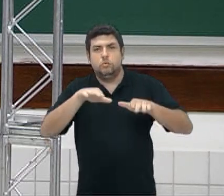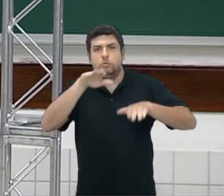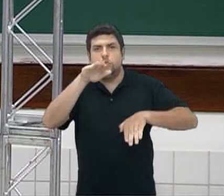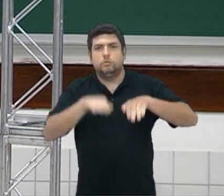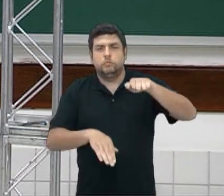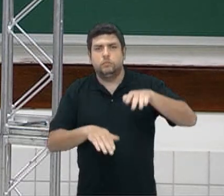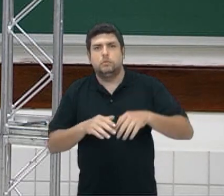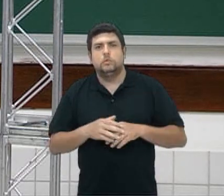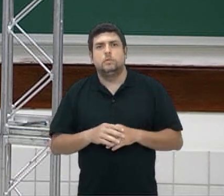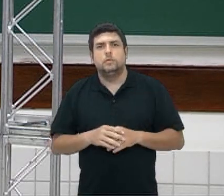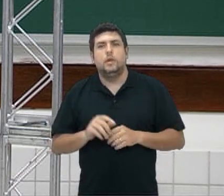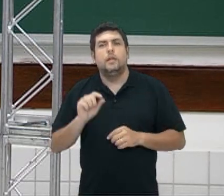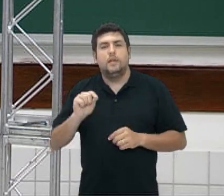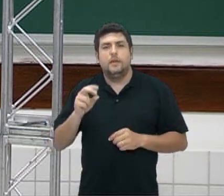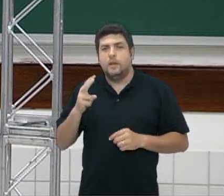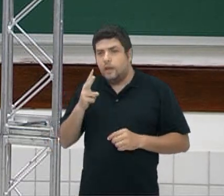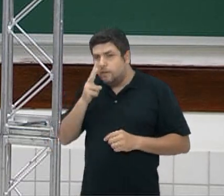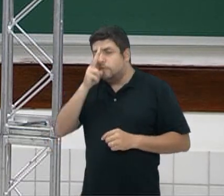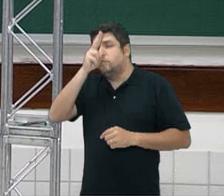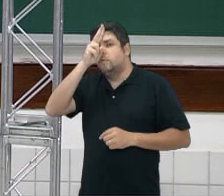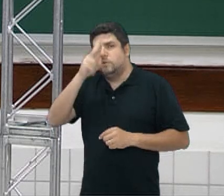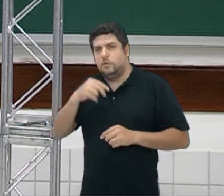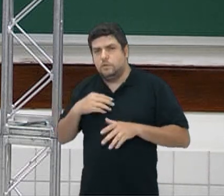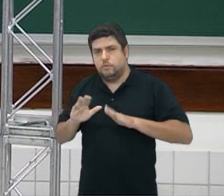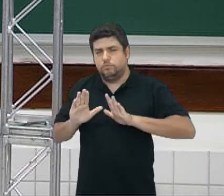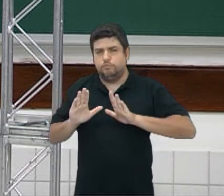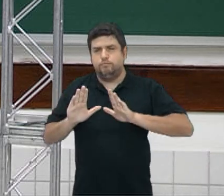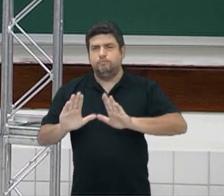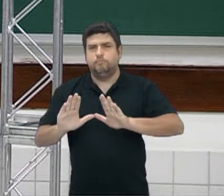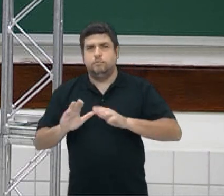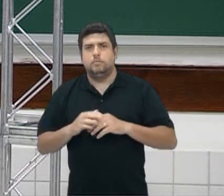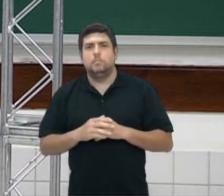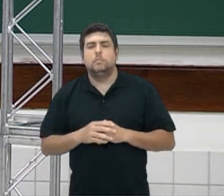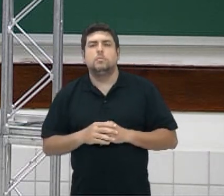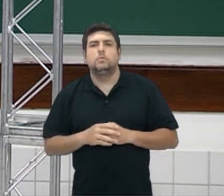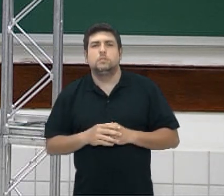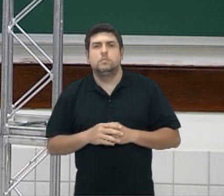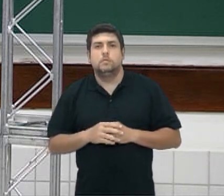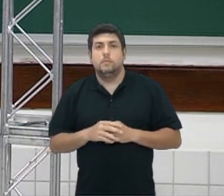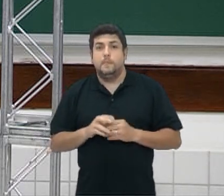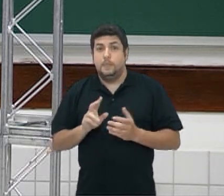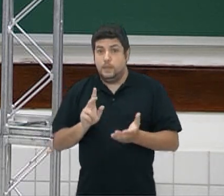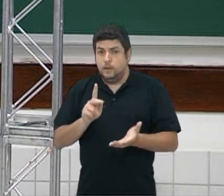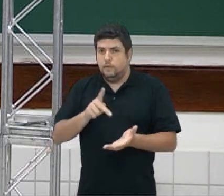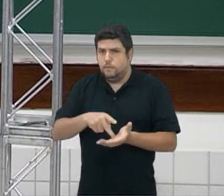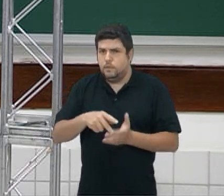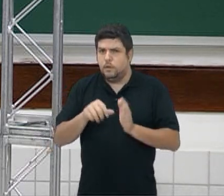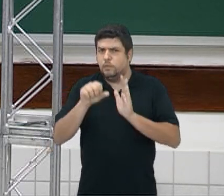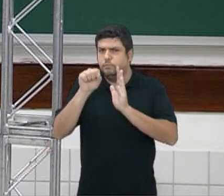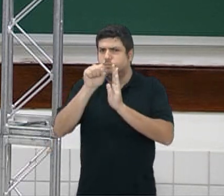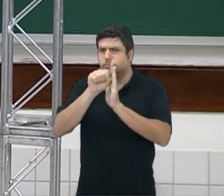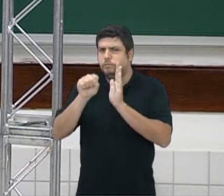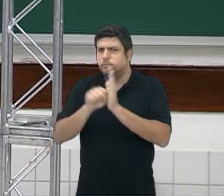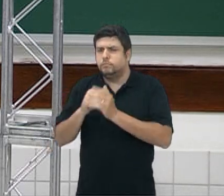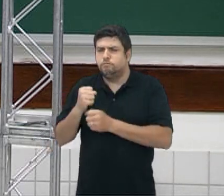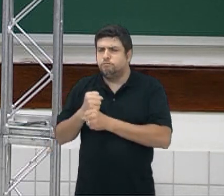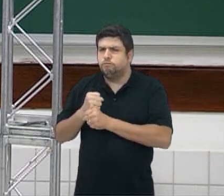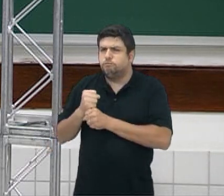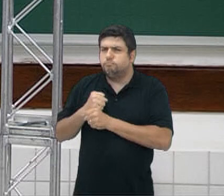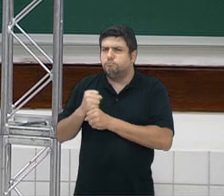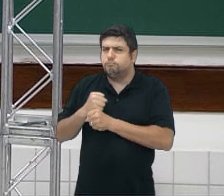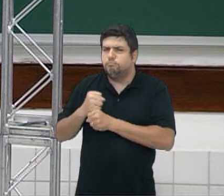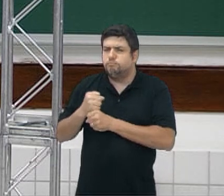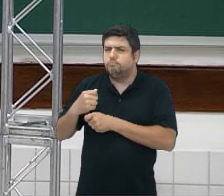Para vocês terem uma noção, o conceito de força foi construído ao longo de séculos, né, a ideia de força, do que seria